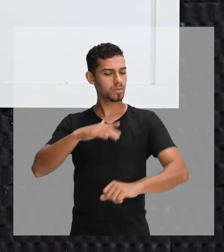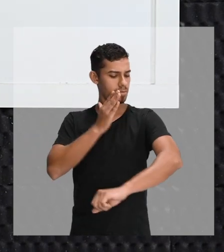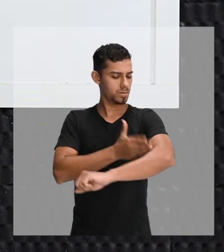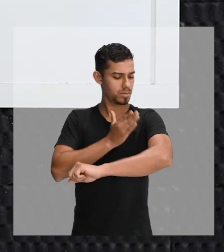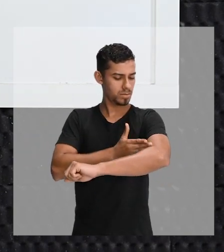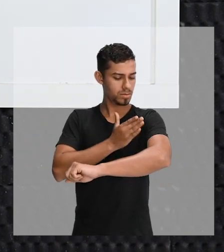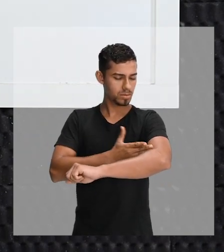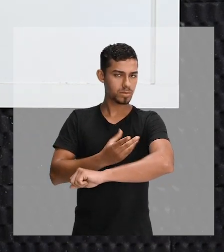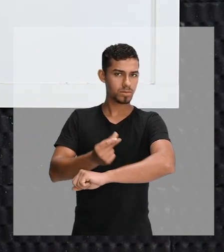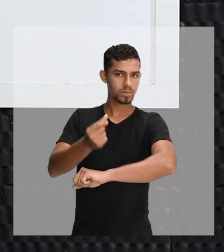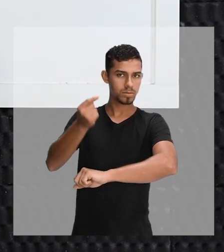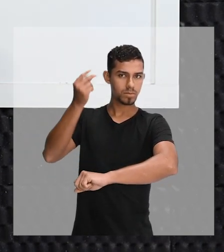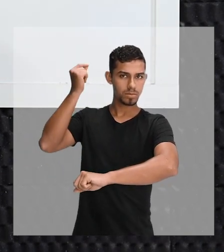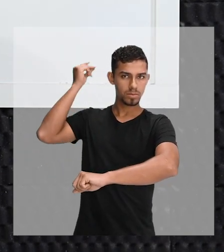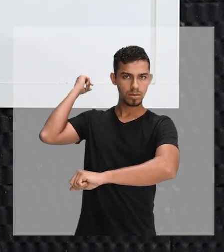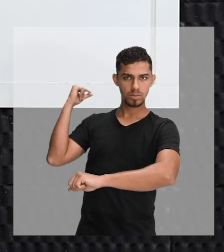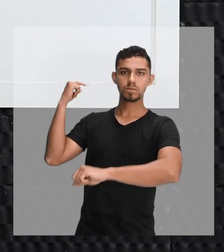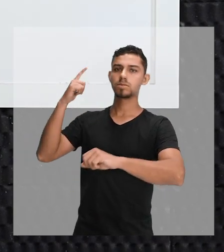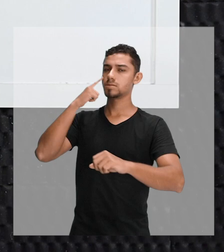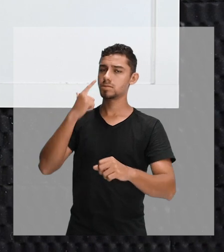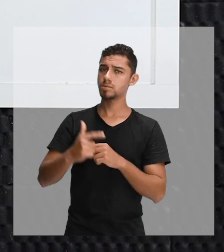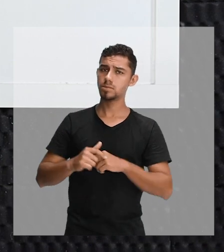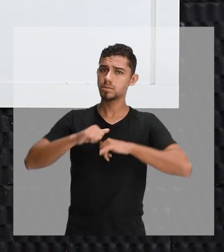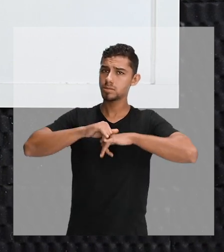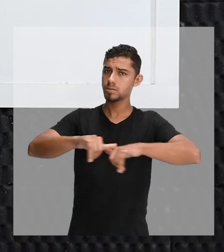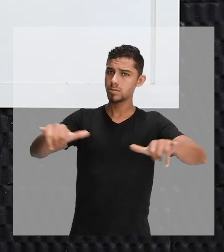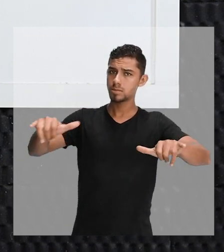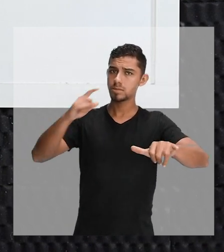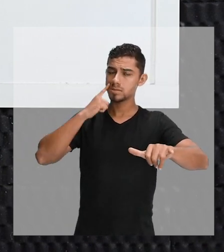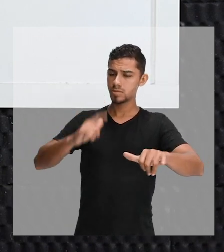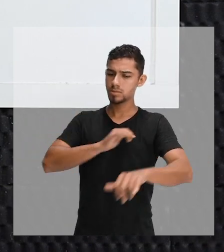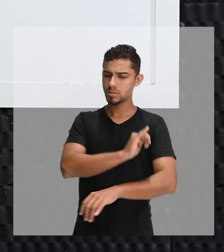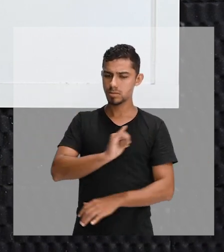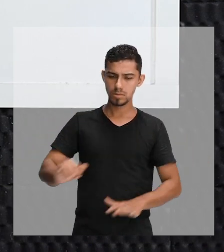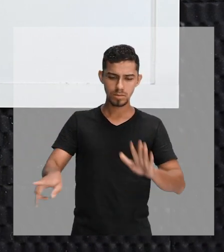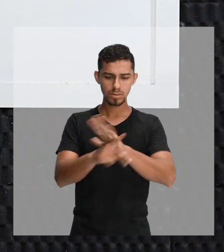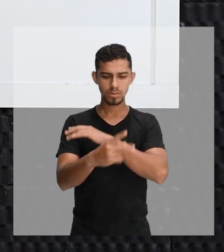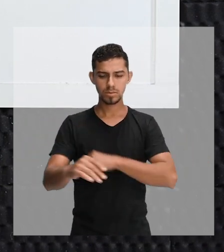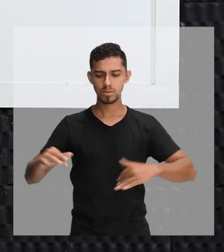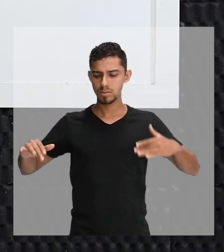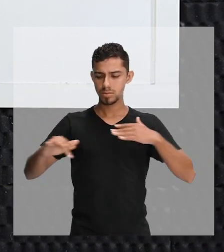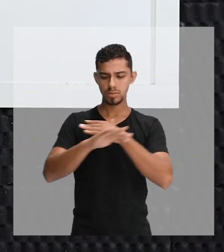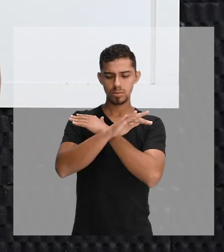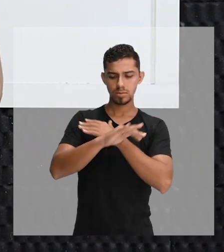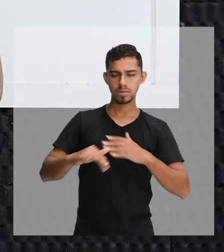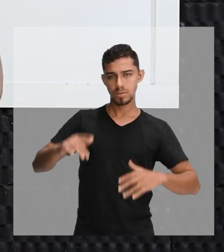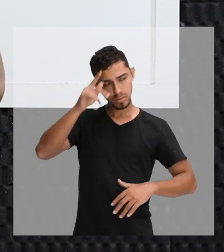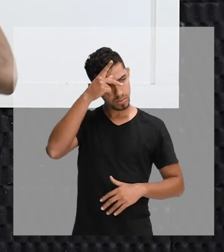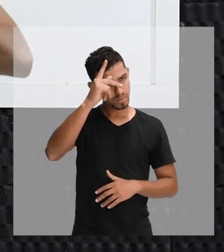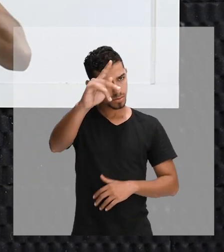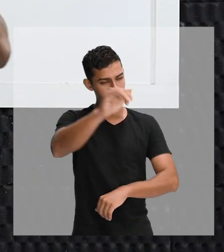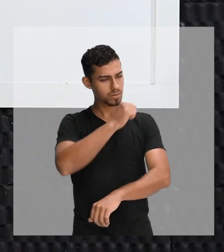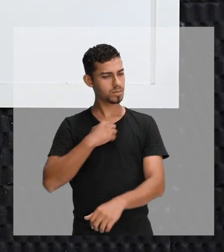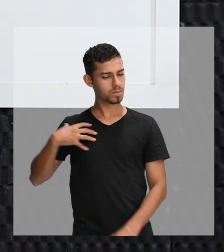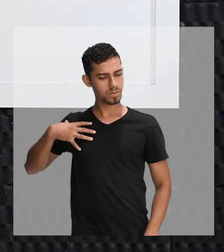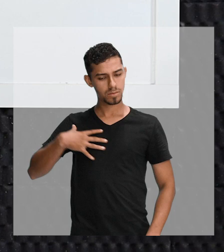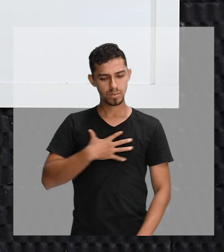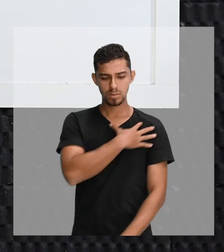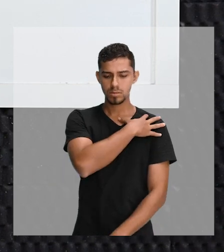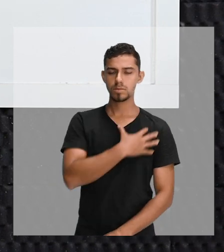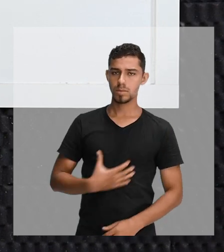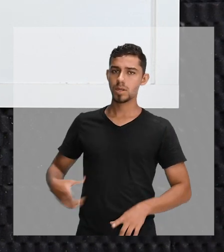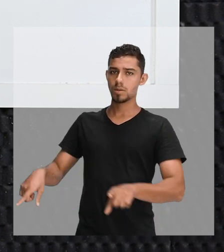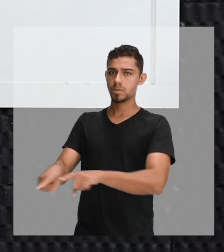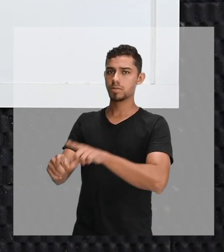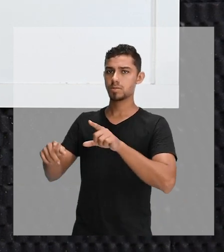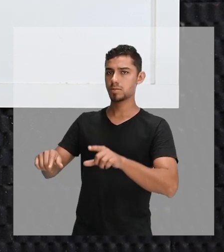Ela vai ser deliberada ali a partir do instrumento da polis e tem ali Platão e Aristóteles com a monarquia dentro dos